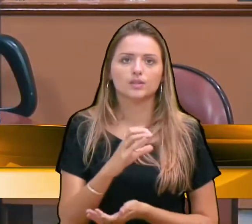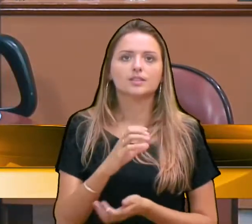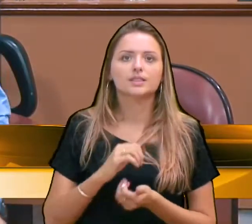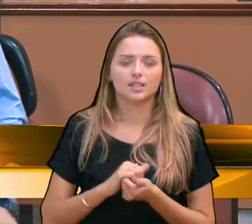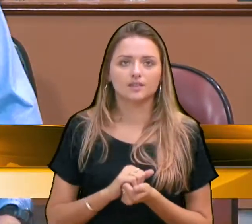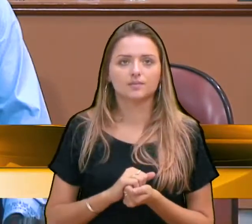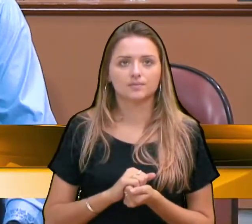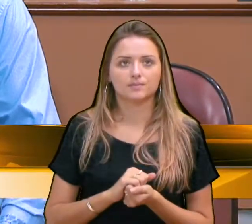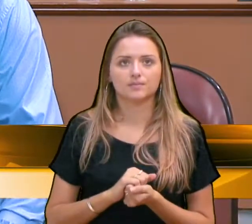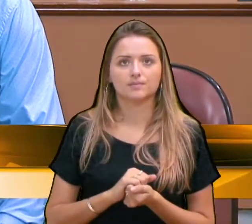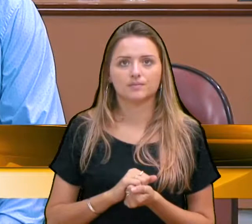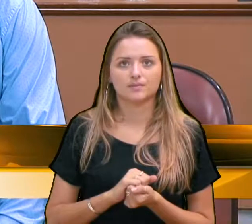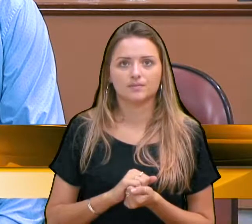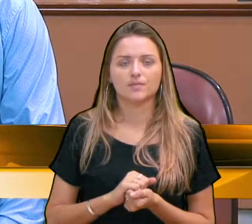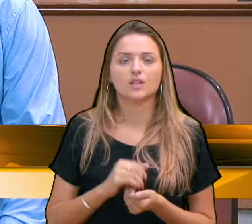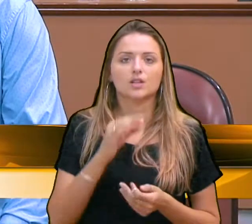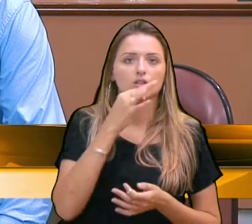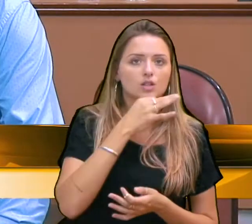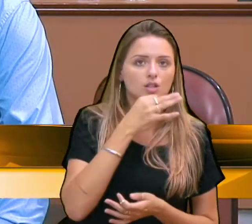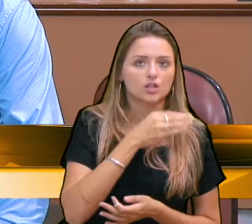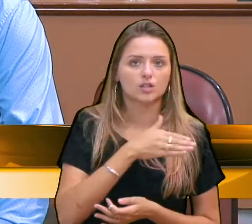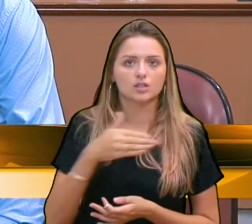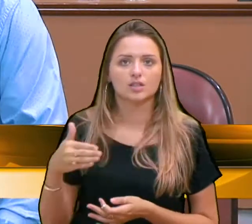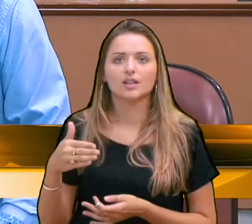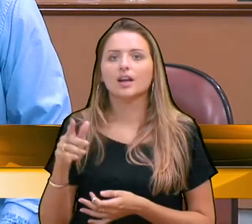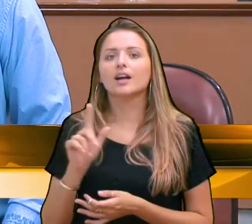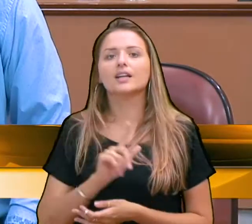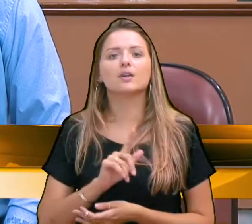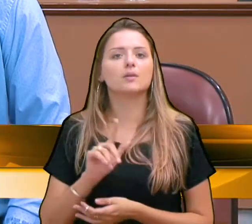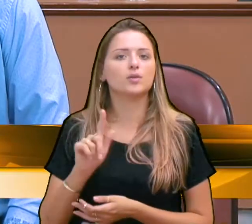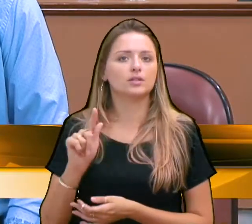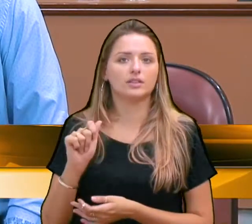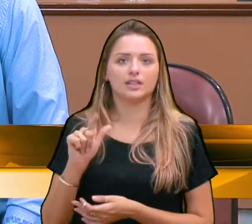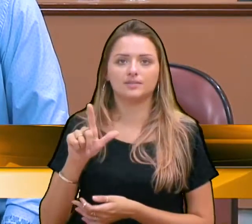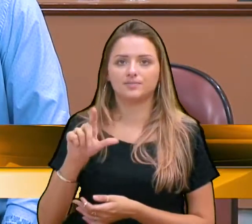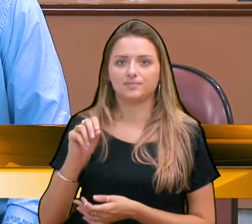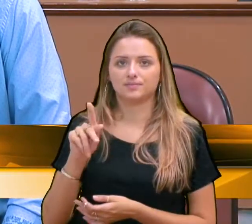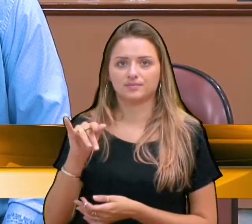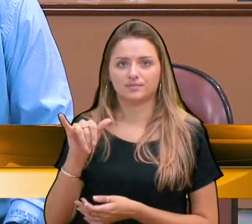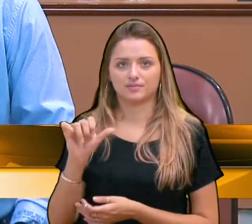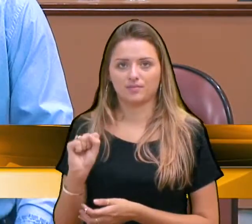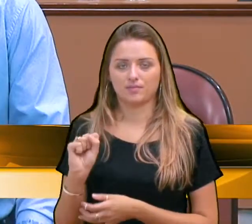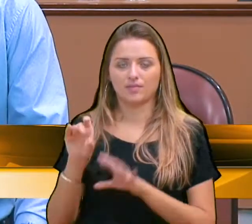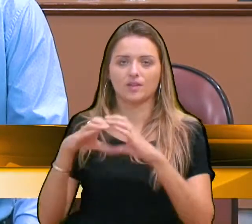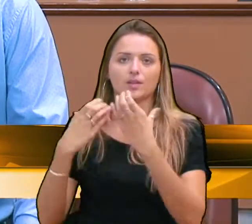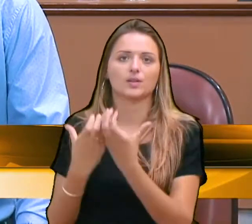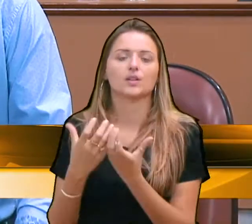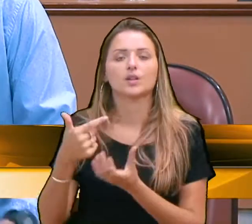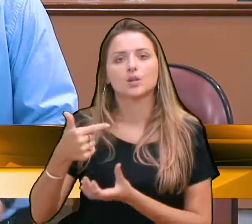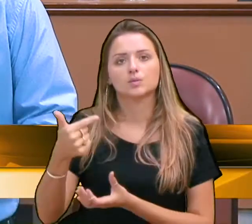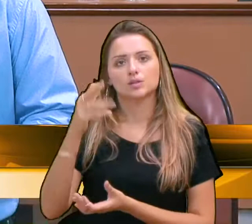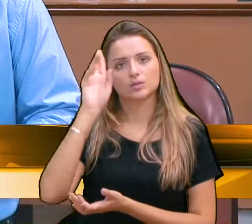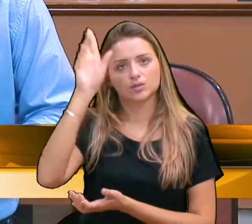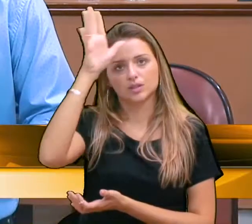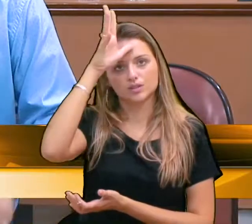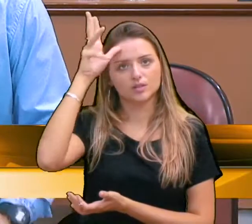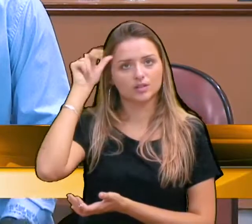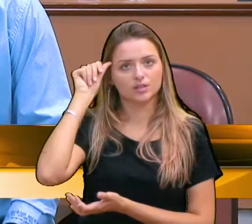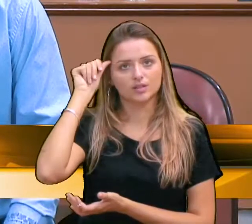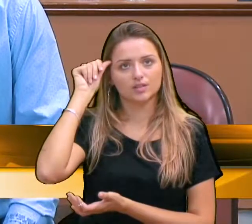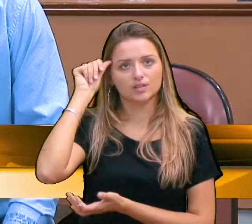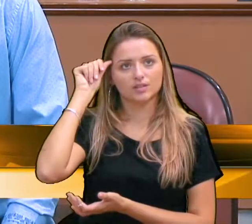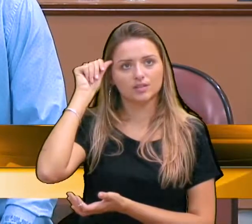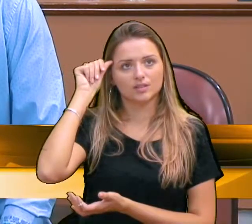BR de Caxias a Galópolis. É um problema que eu tinha muito grave lá em Galópolis, como subprefeito. Nos primeiros